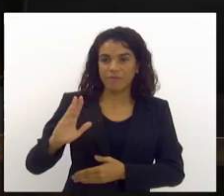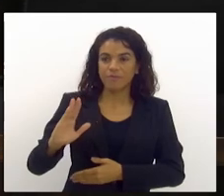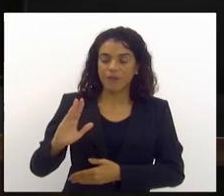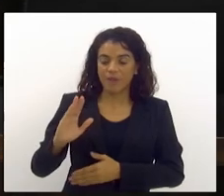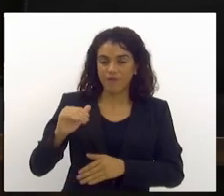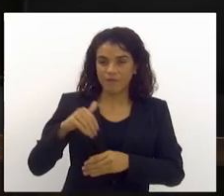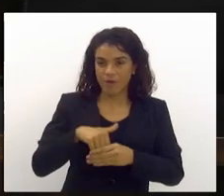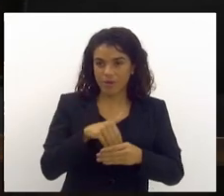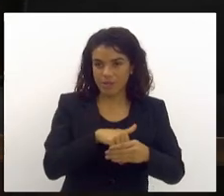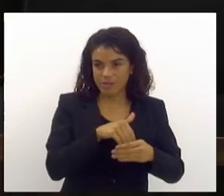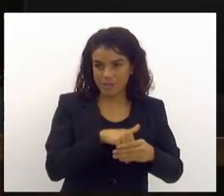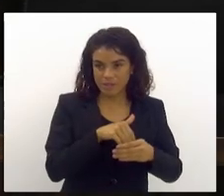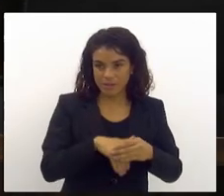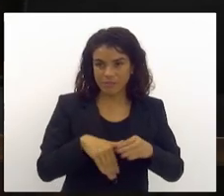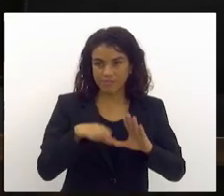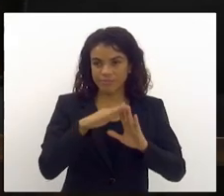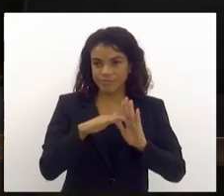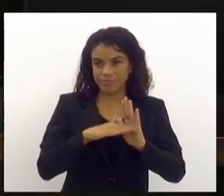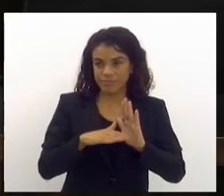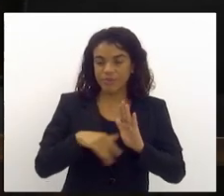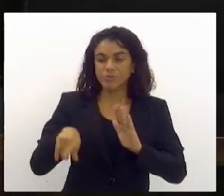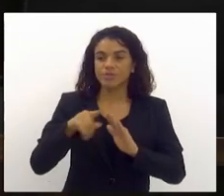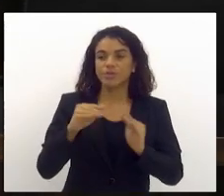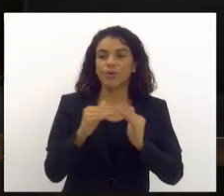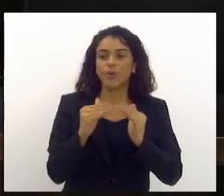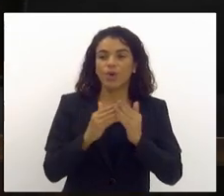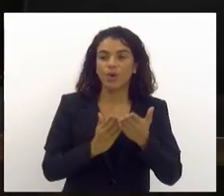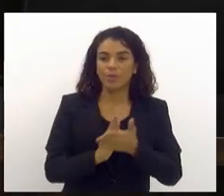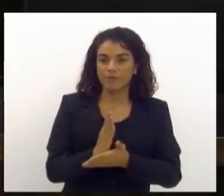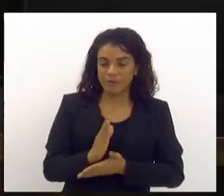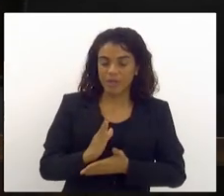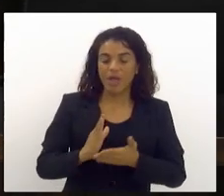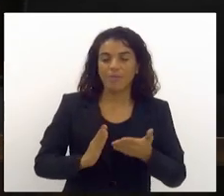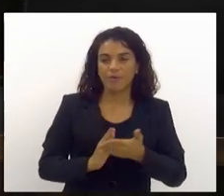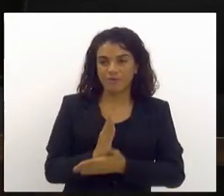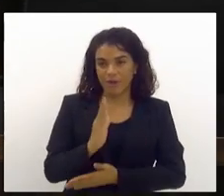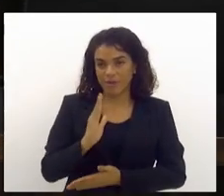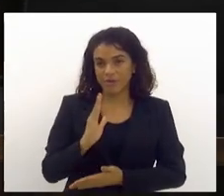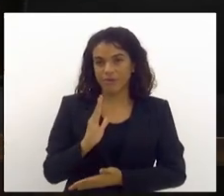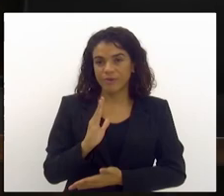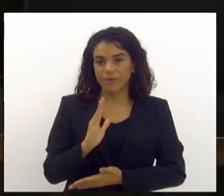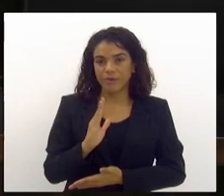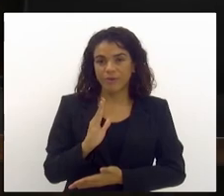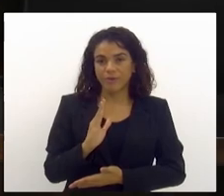Em votação, a matéria destacada. Senhores, que aprovam, permaneçam como estão. Aprovado.